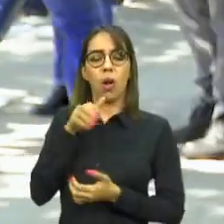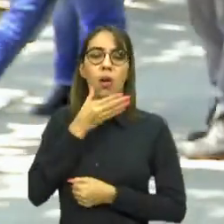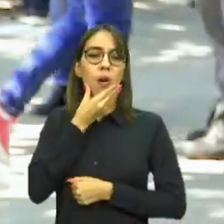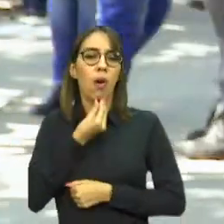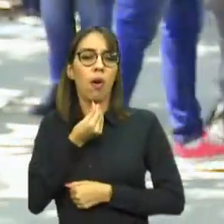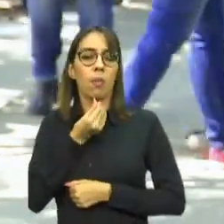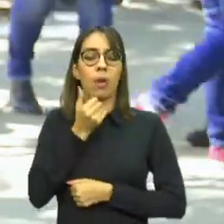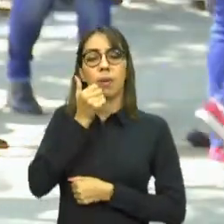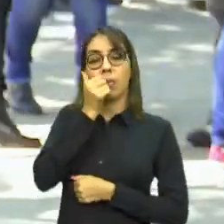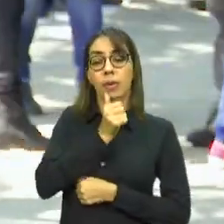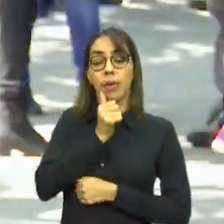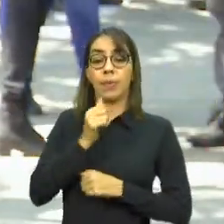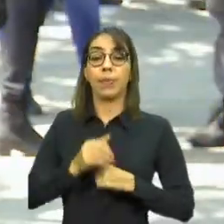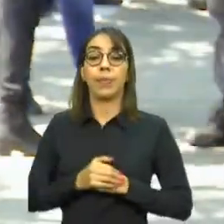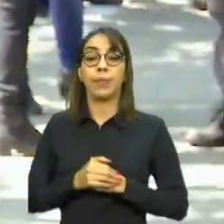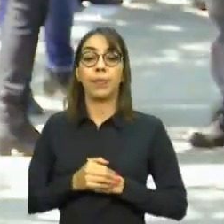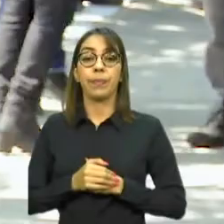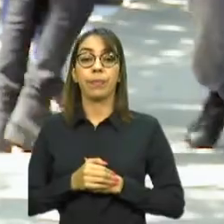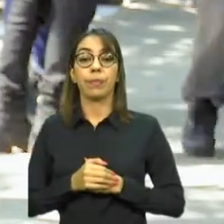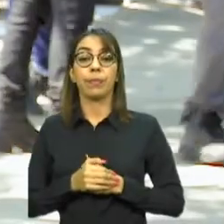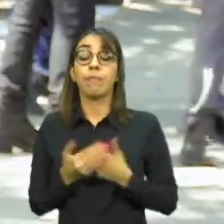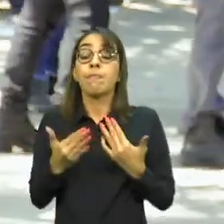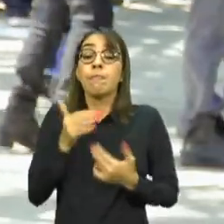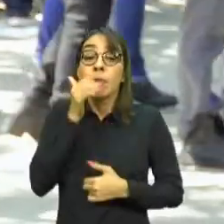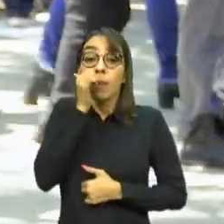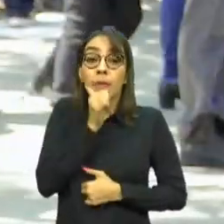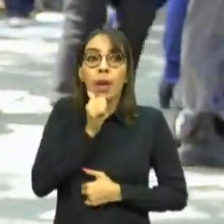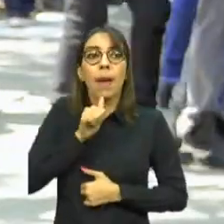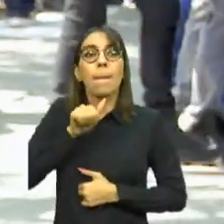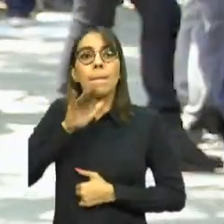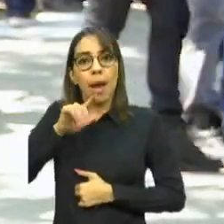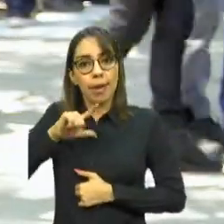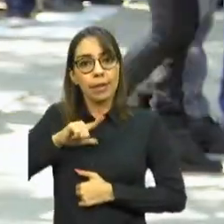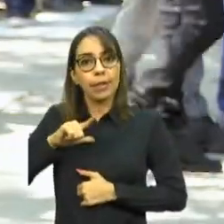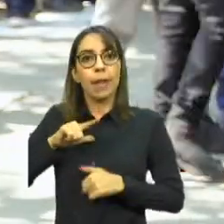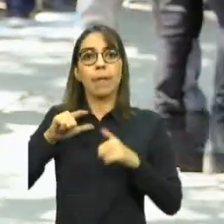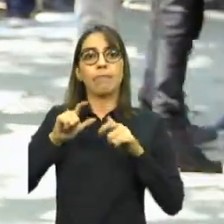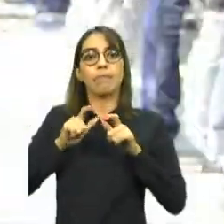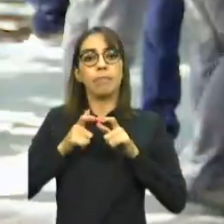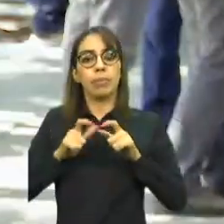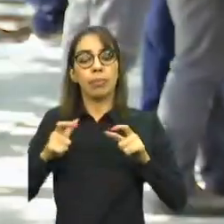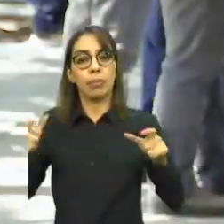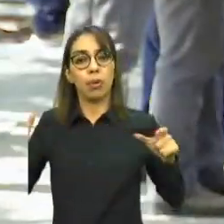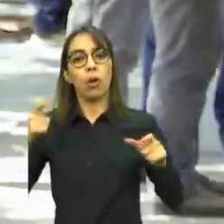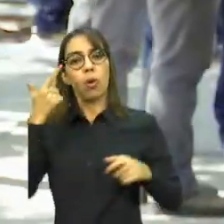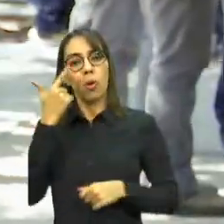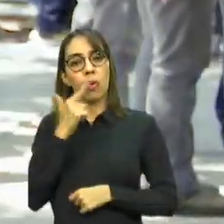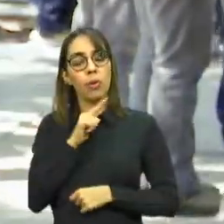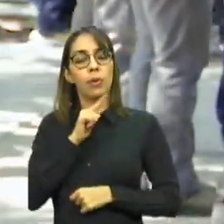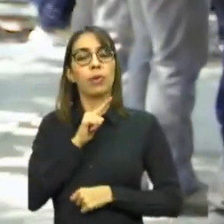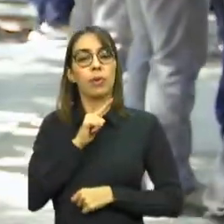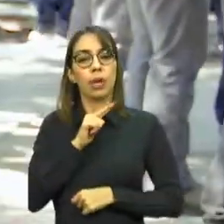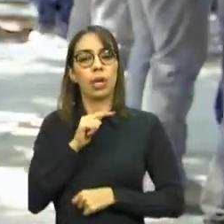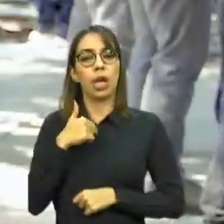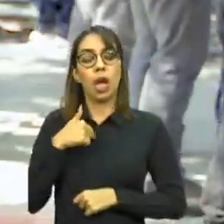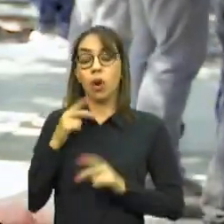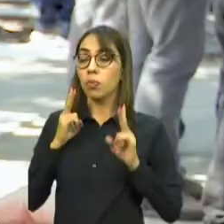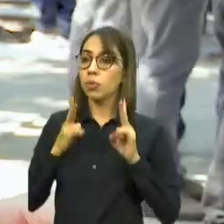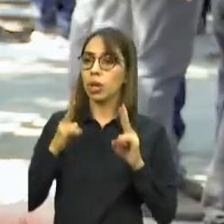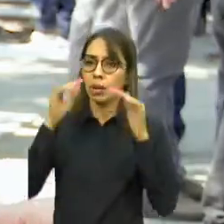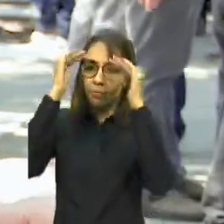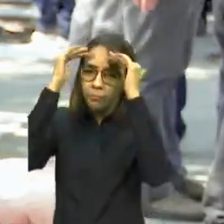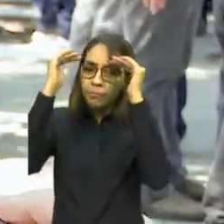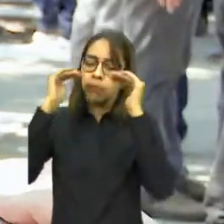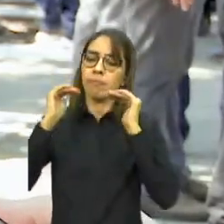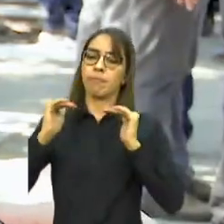hoje em dia, ela vem crescendo muito o seu potencial no motociclismo. Sempre eu fui muito bem respeitada, graças